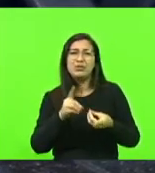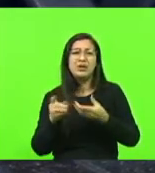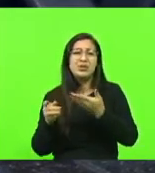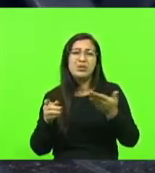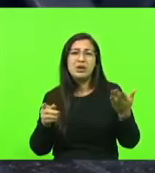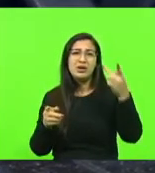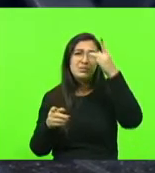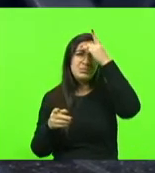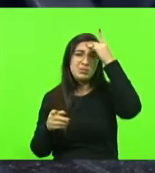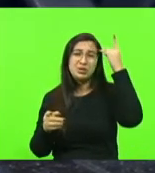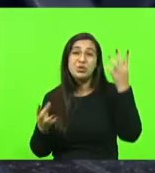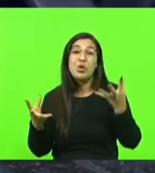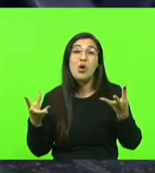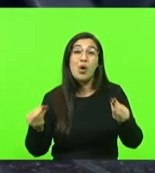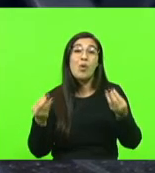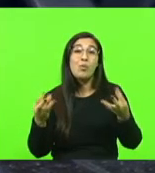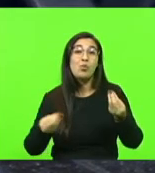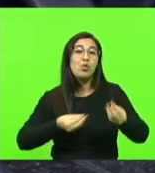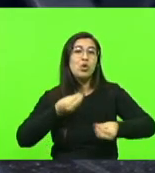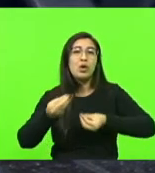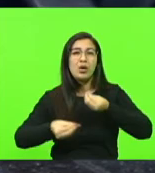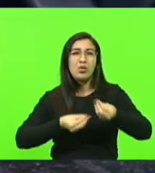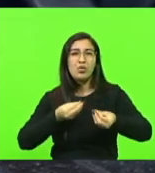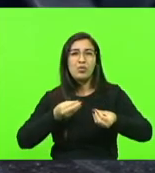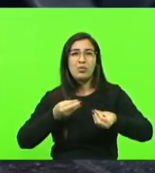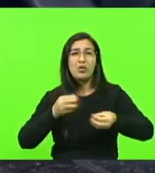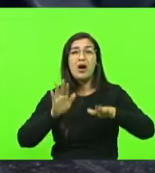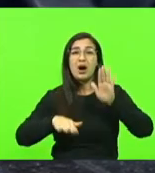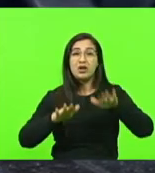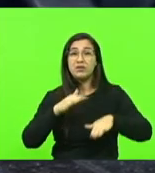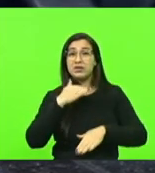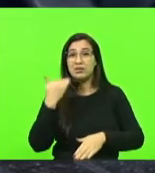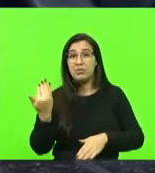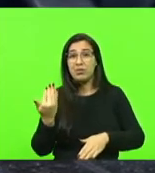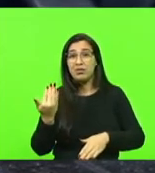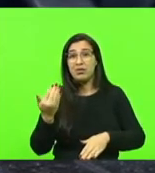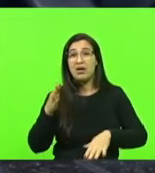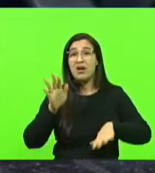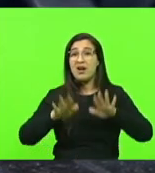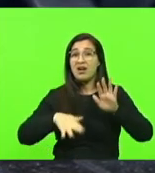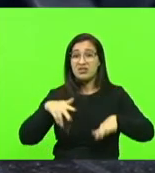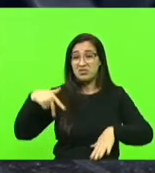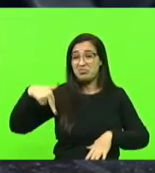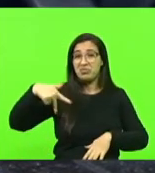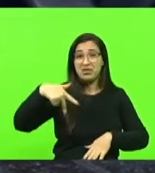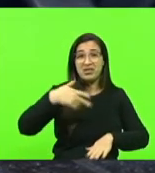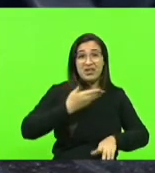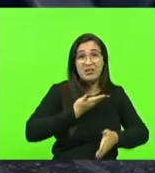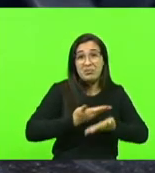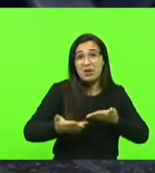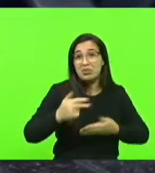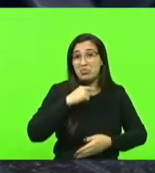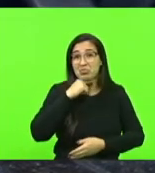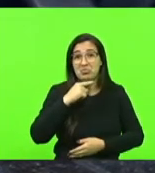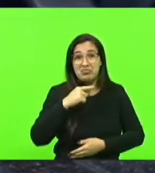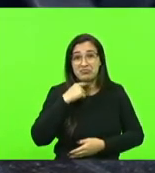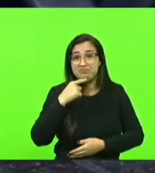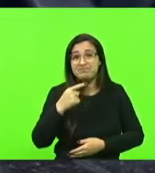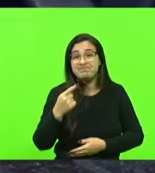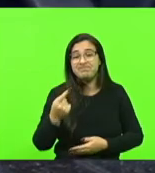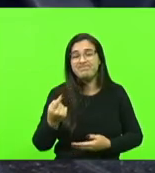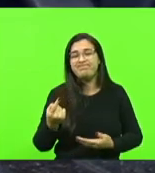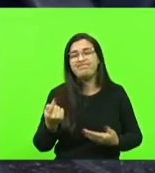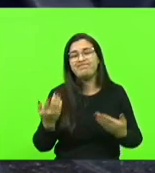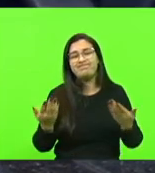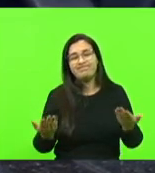ficam, se não mortas, incapacitadas para seguir suas vidas? Então, mais uma vez,